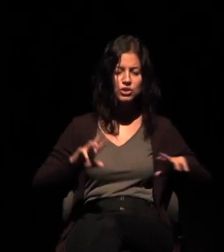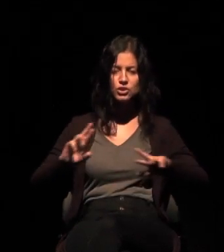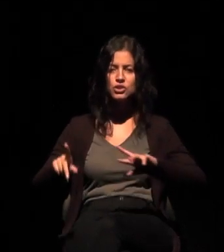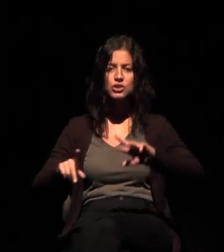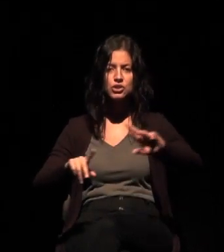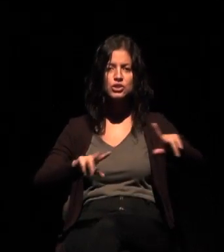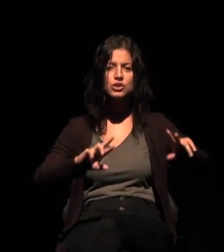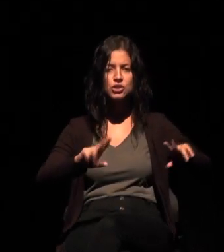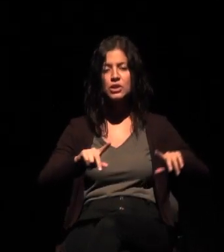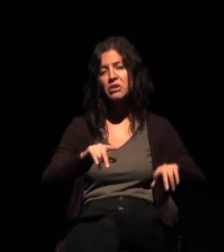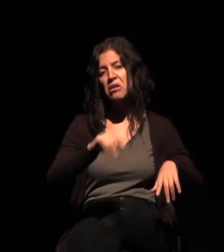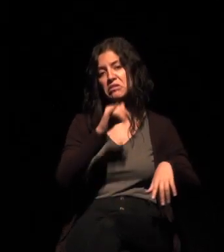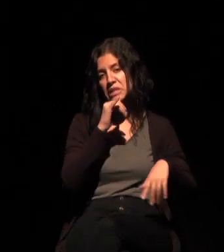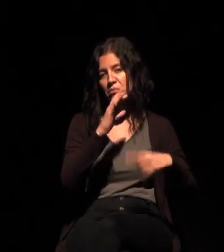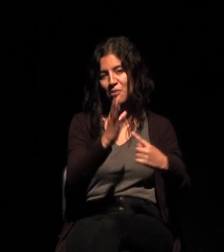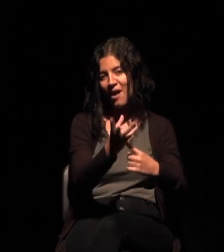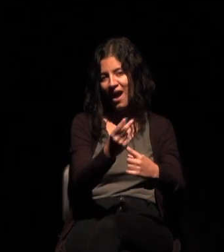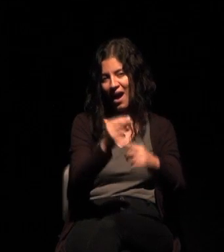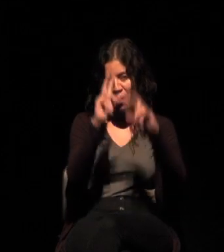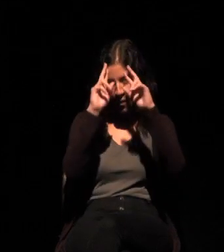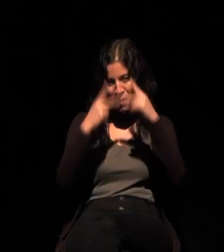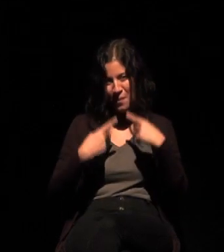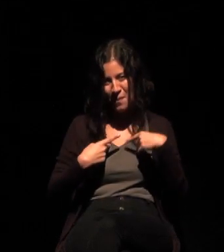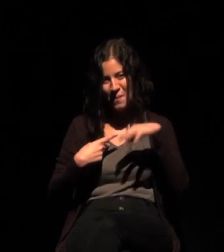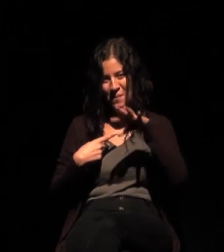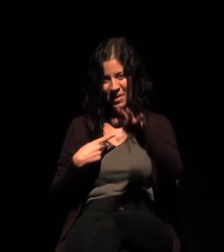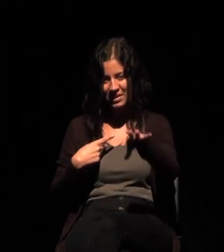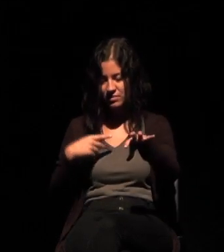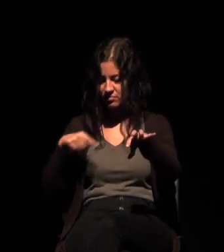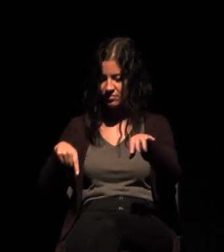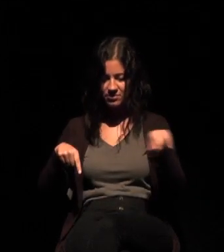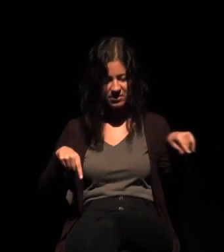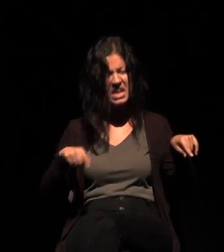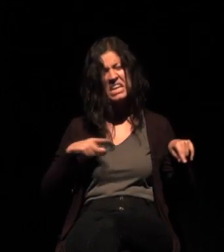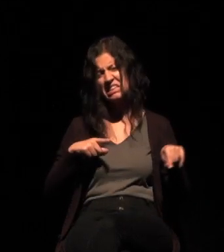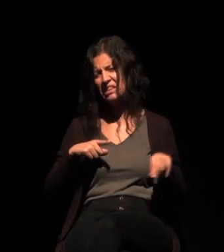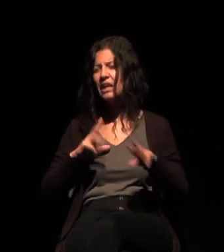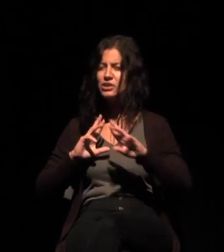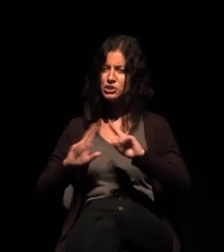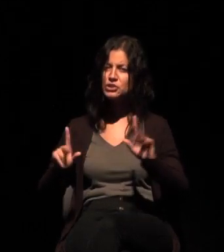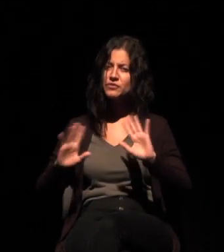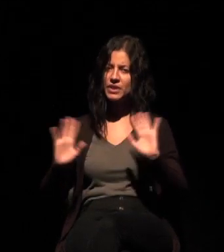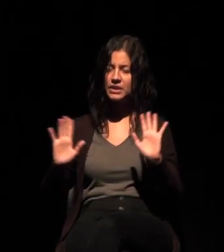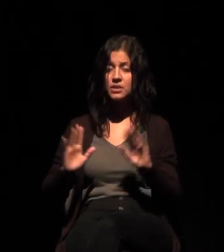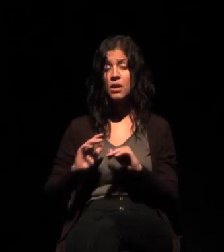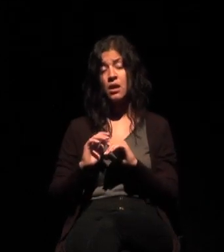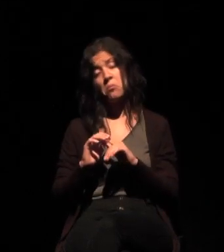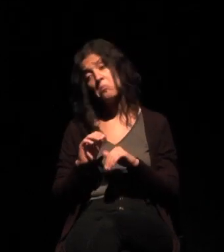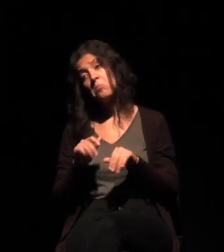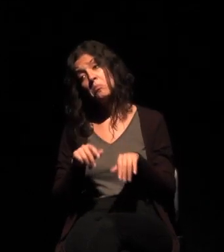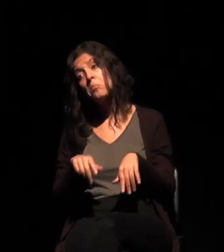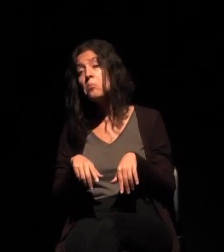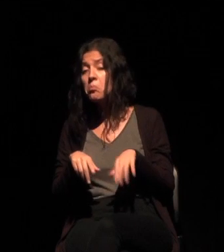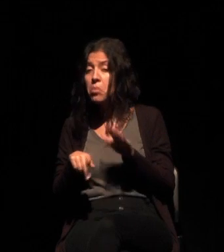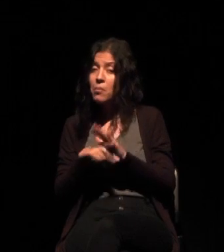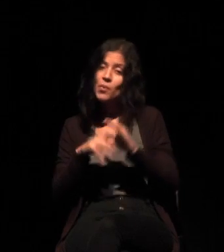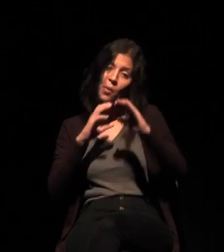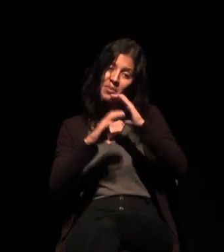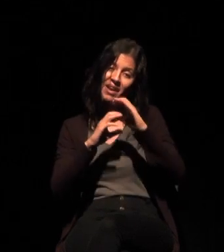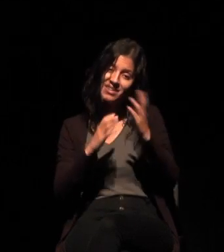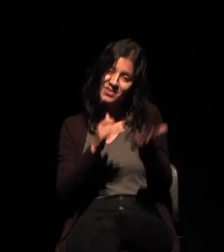campo das artes humanidades dá um confere alguma diferenciação quer do ponto de vista de comunicação eu estou aqui falar isto